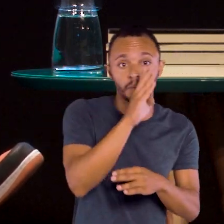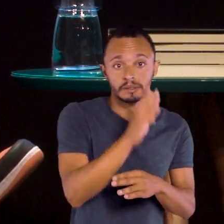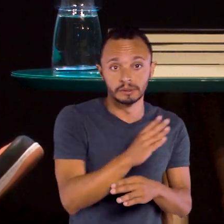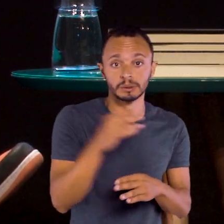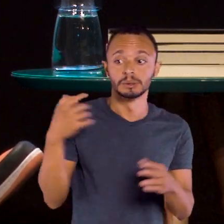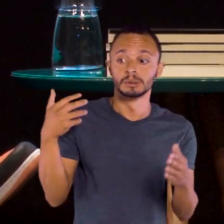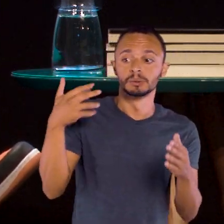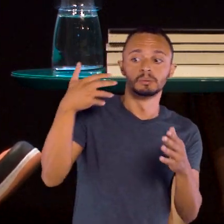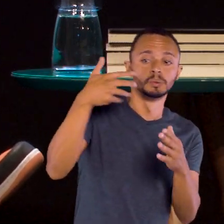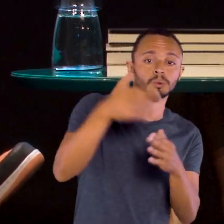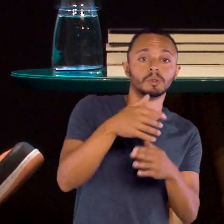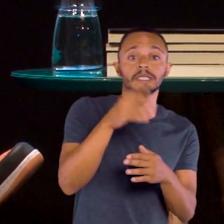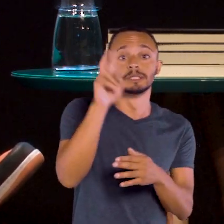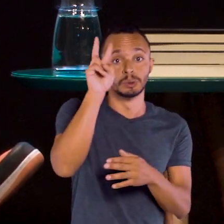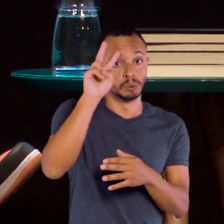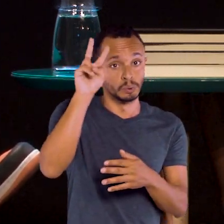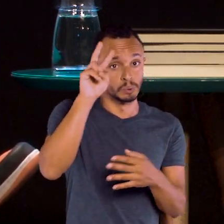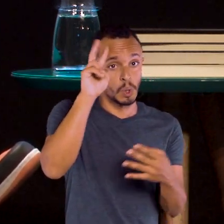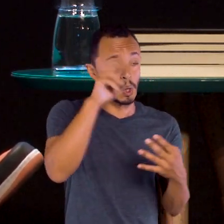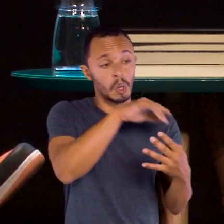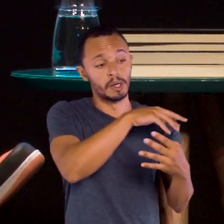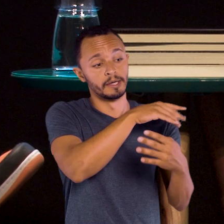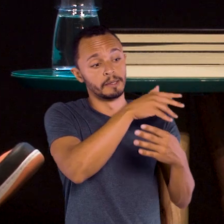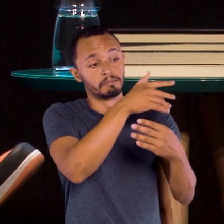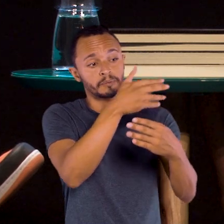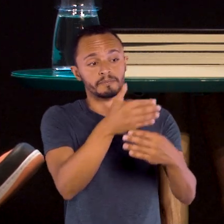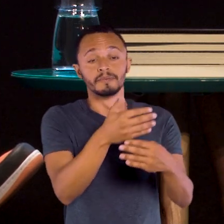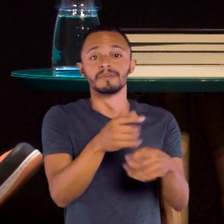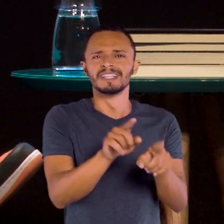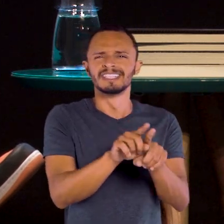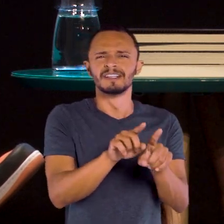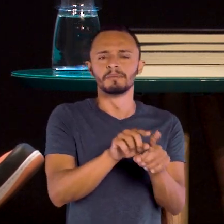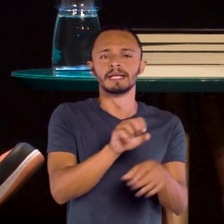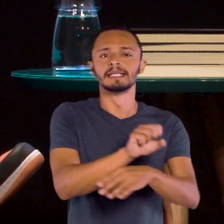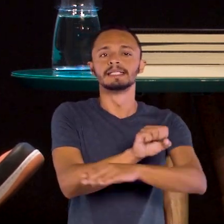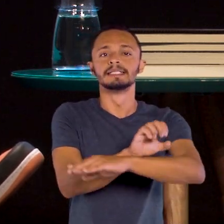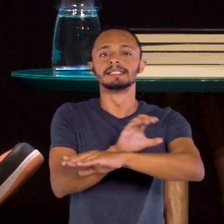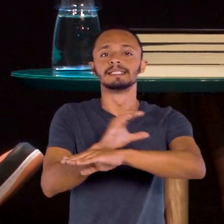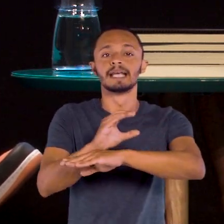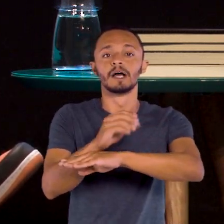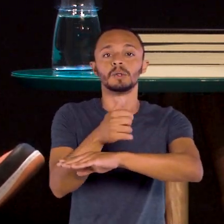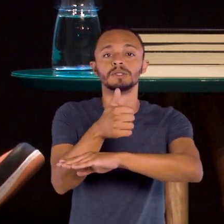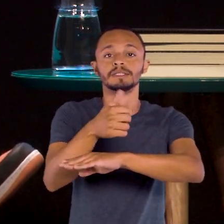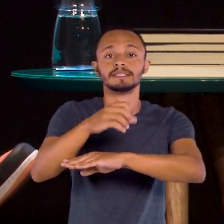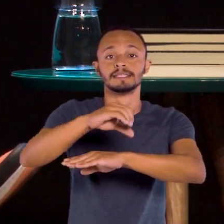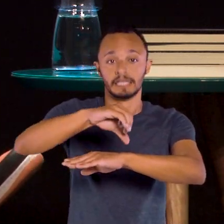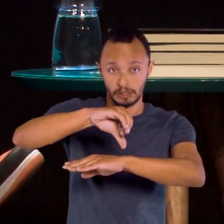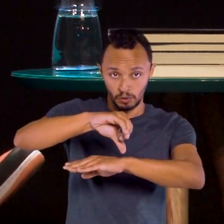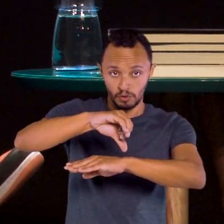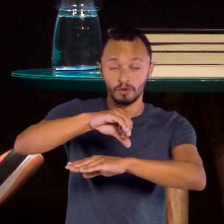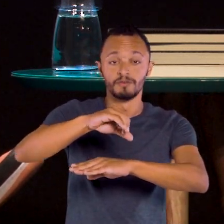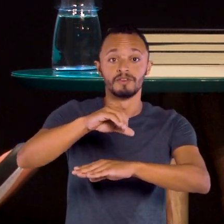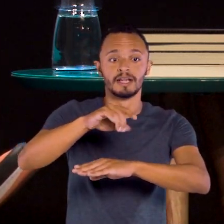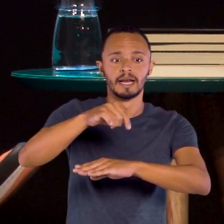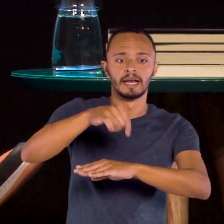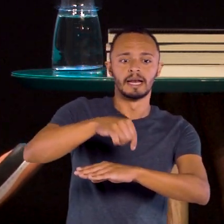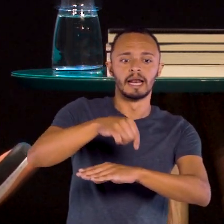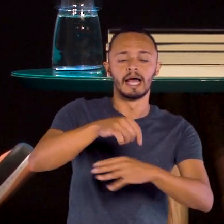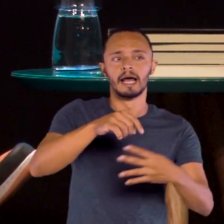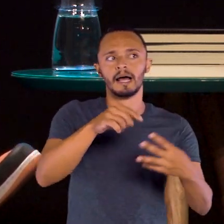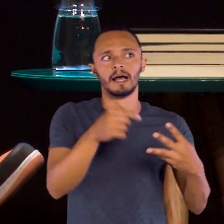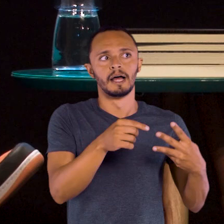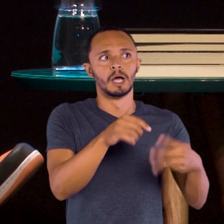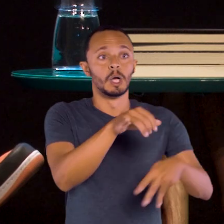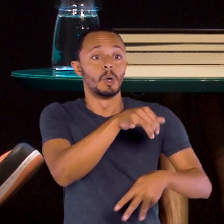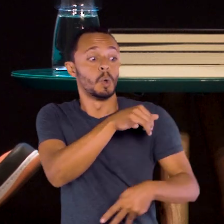Carlos Valongo, que aí também está no século XIX, ali, contando a história entre o Rio de Janeiro